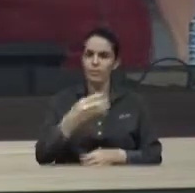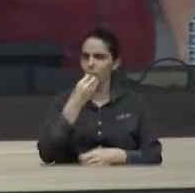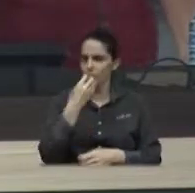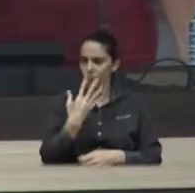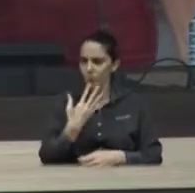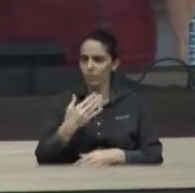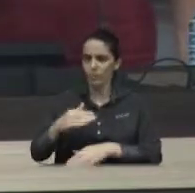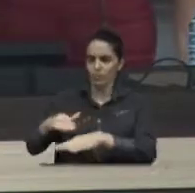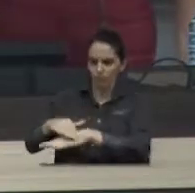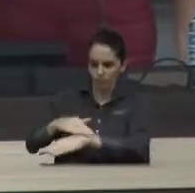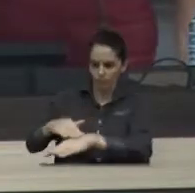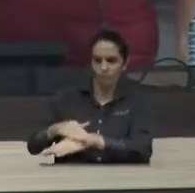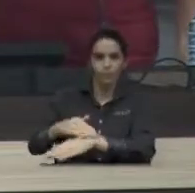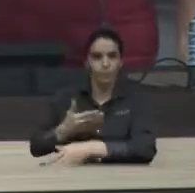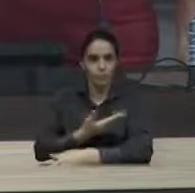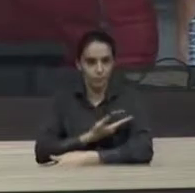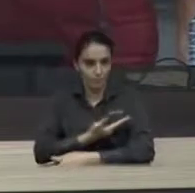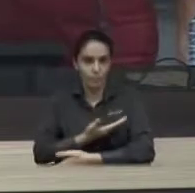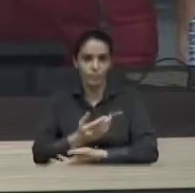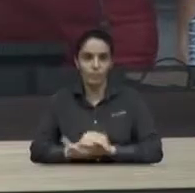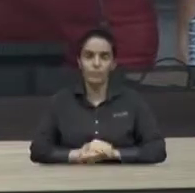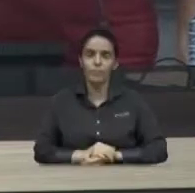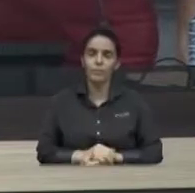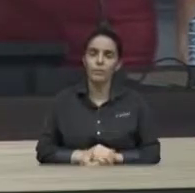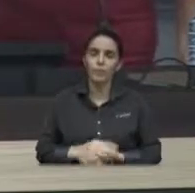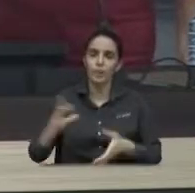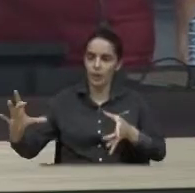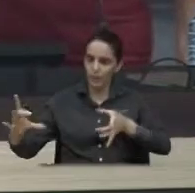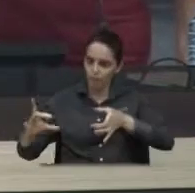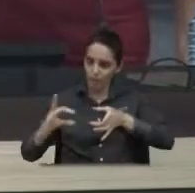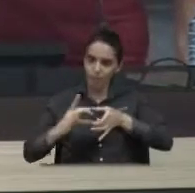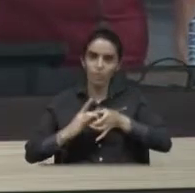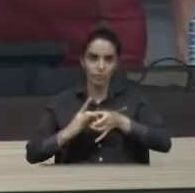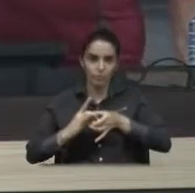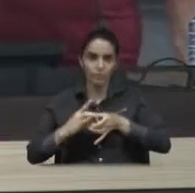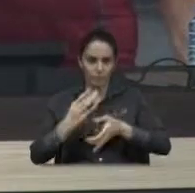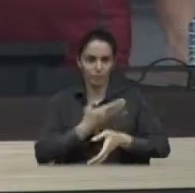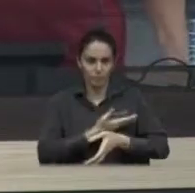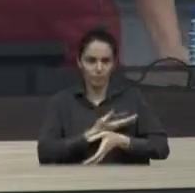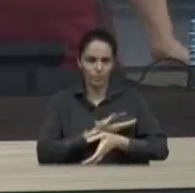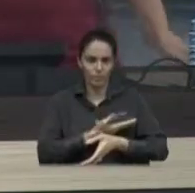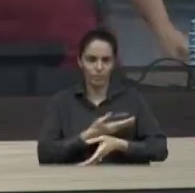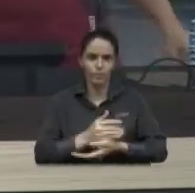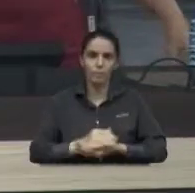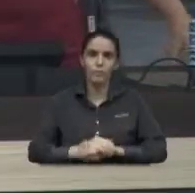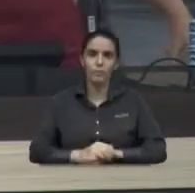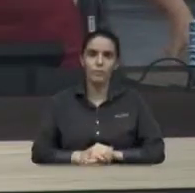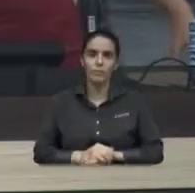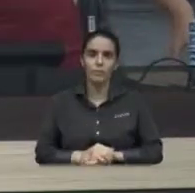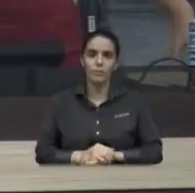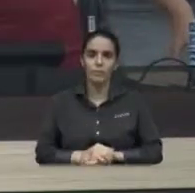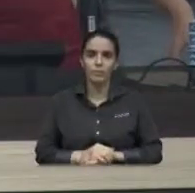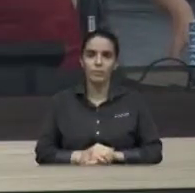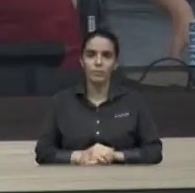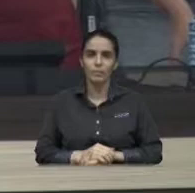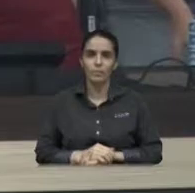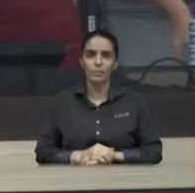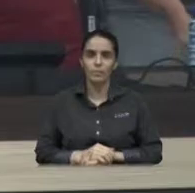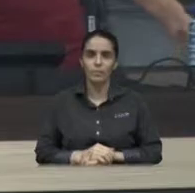ele, bem como os laços de amizade com todas as filhas e filhos